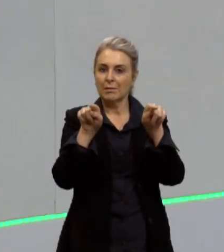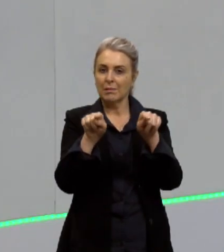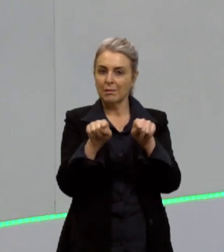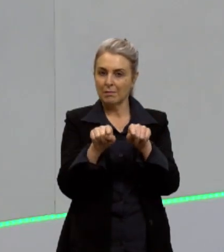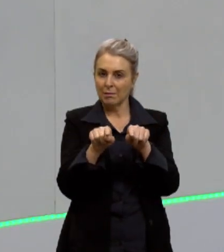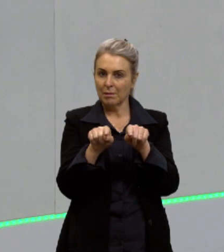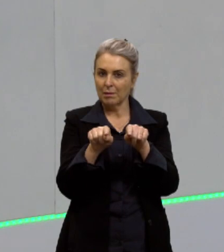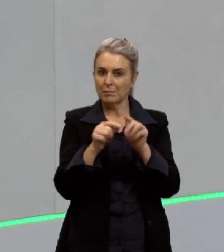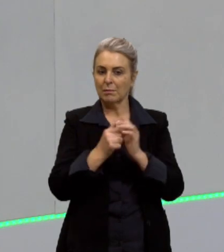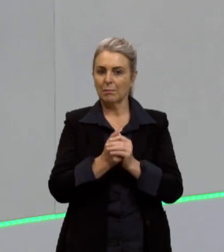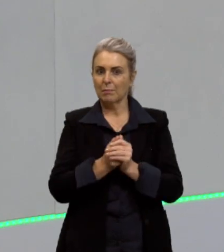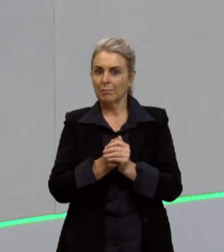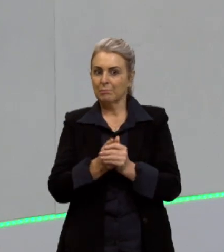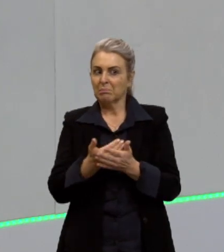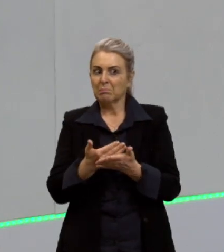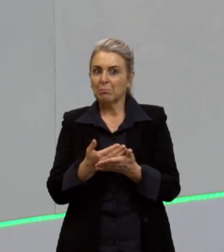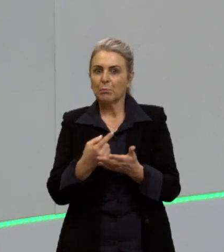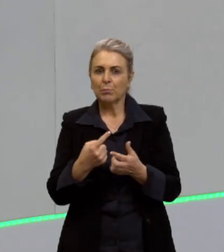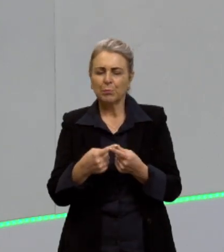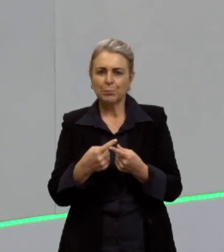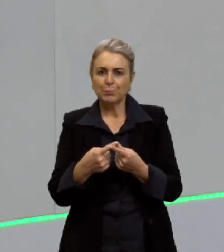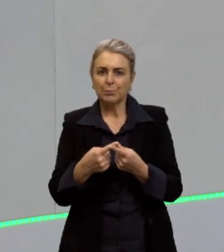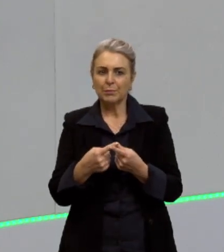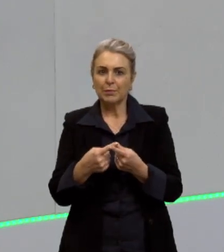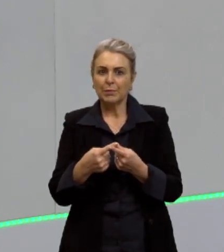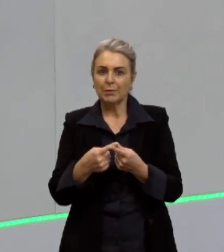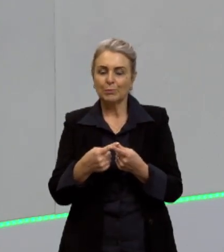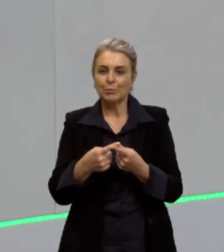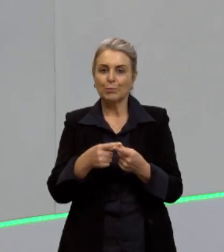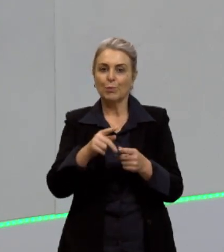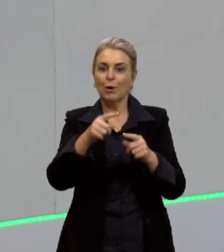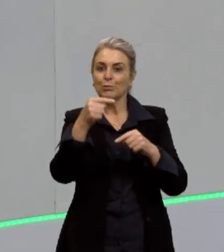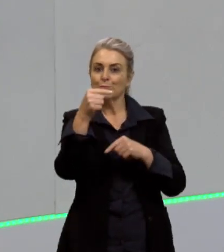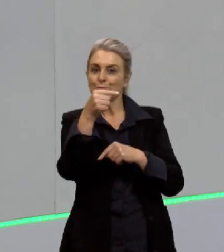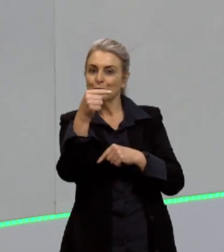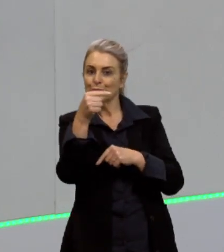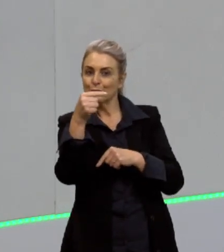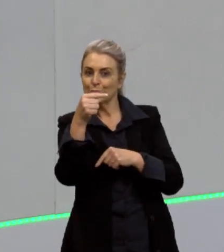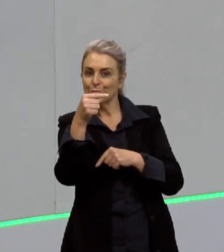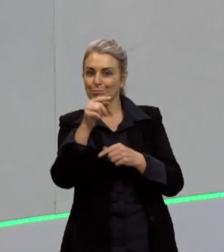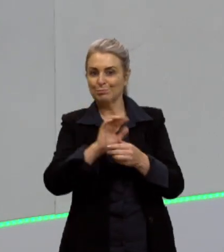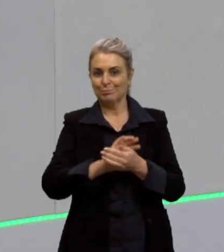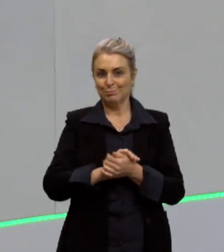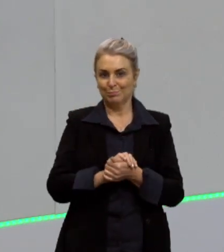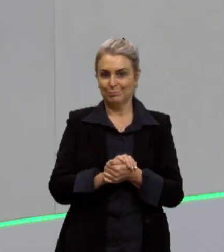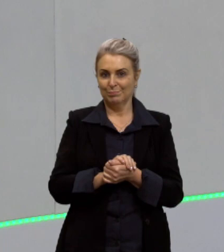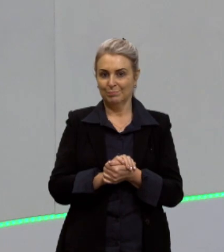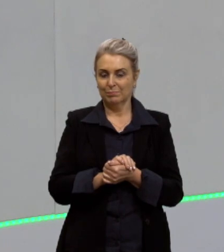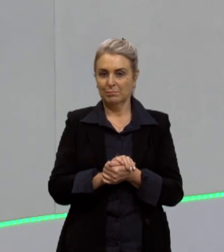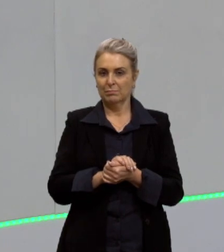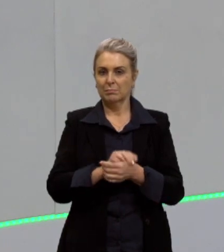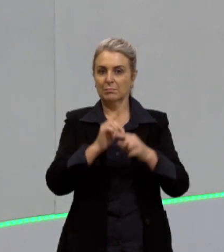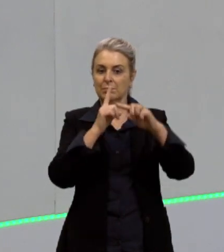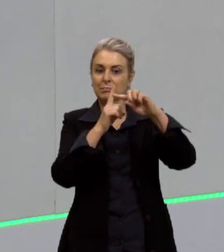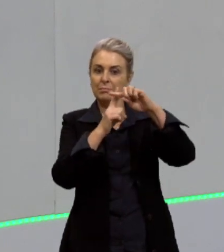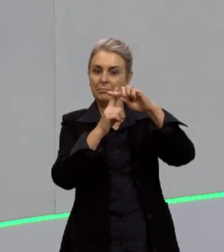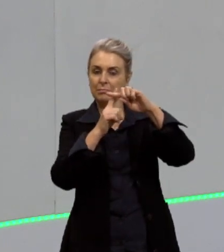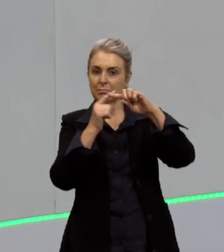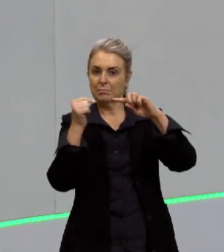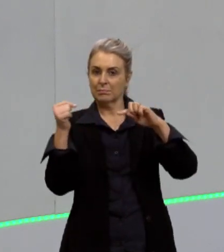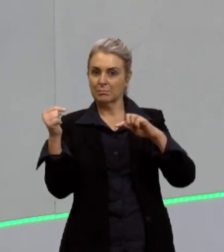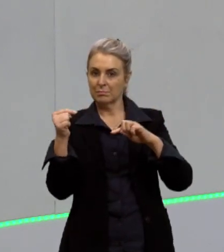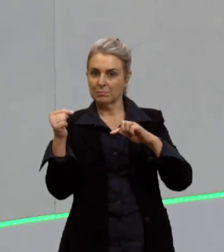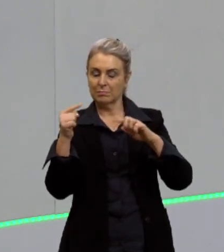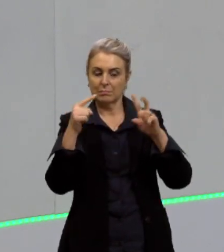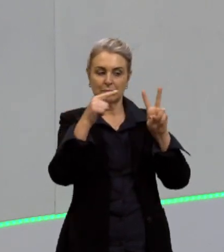eu não perder esse sinal do 4 aqui negativo. Mais ou menos a raiz